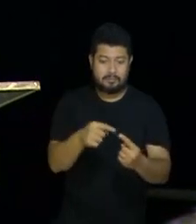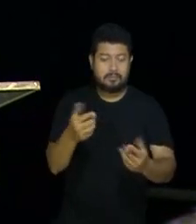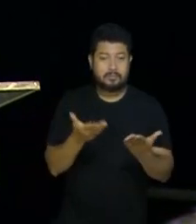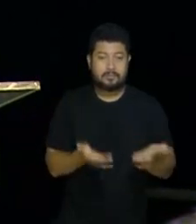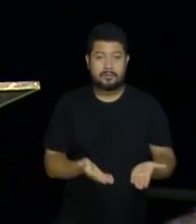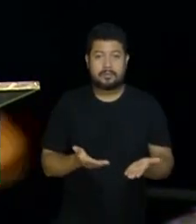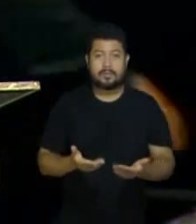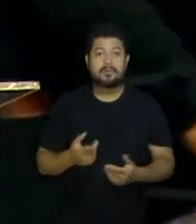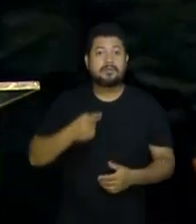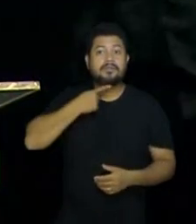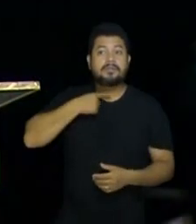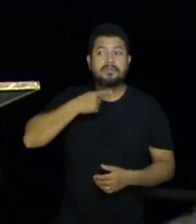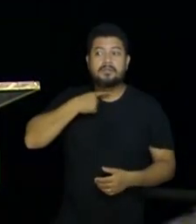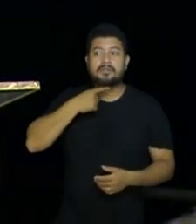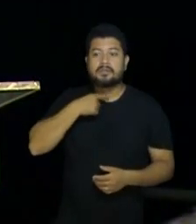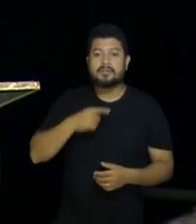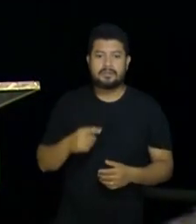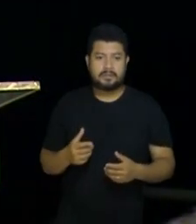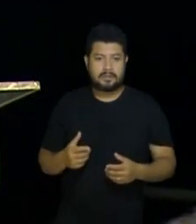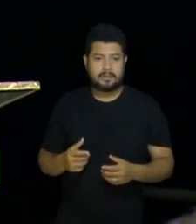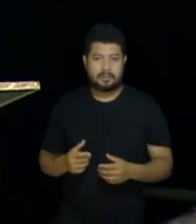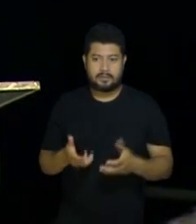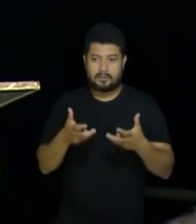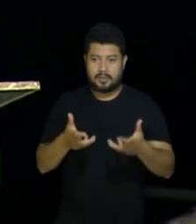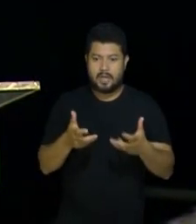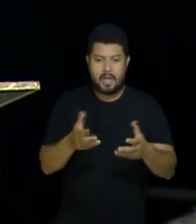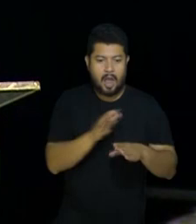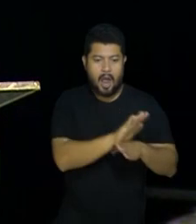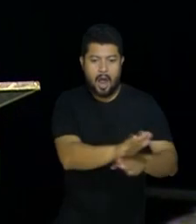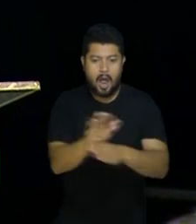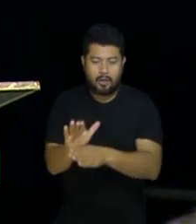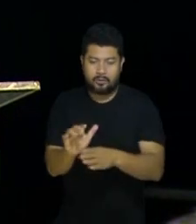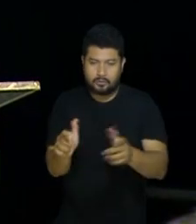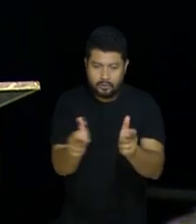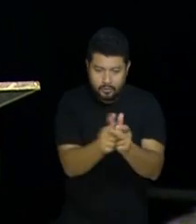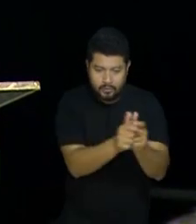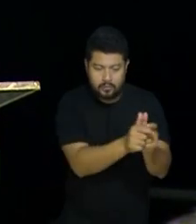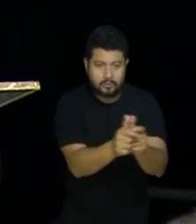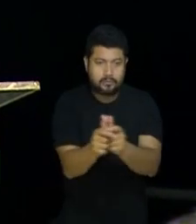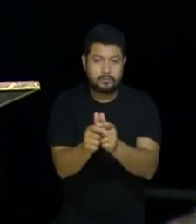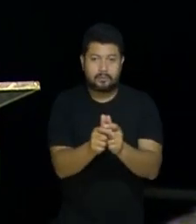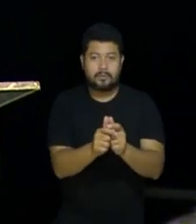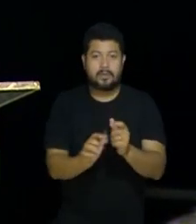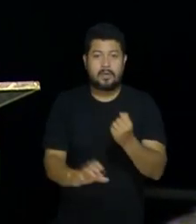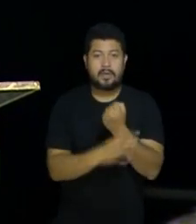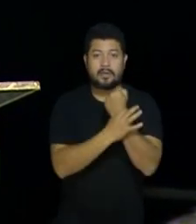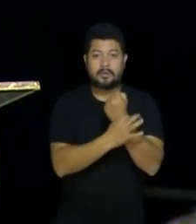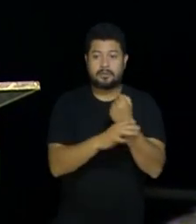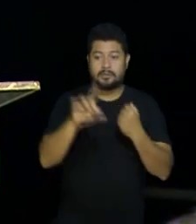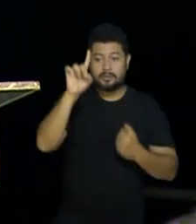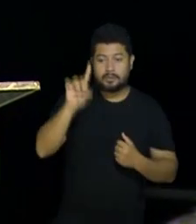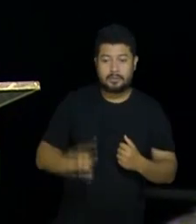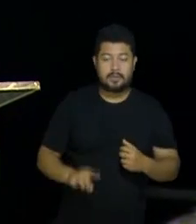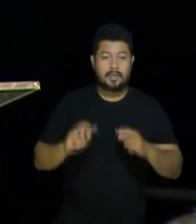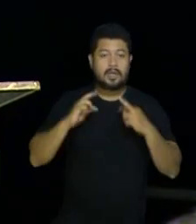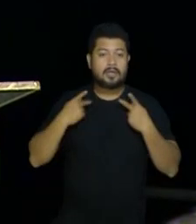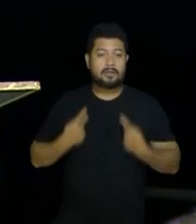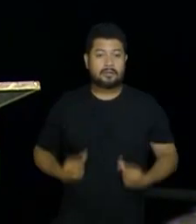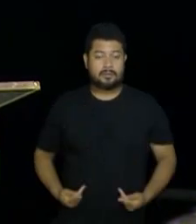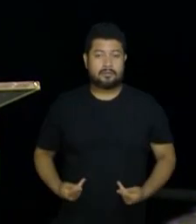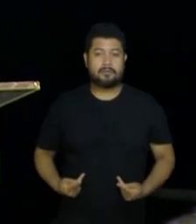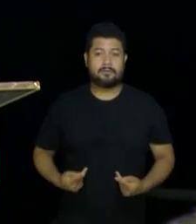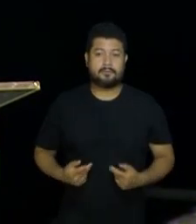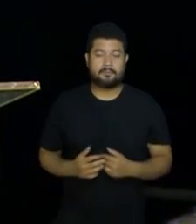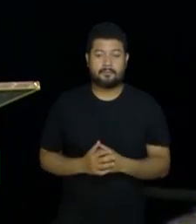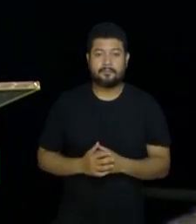desejo legítimo em alcançar as minorias através da garantia de direito e da dignidade da pessoa humana. Sem me